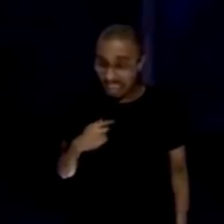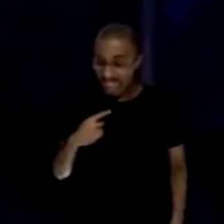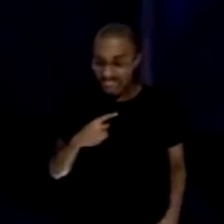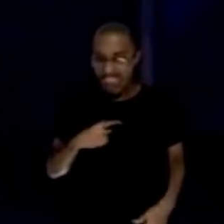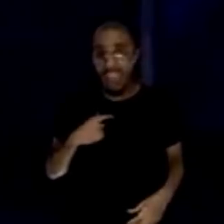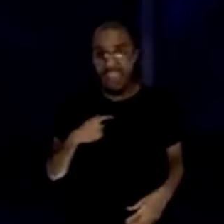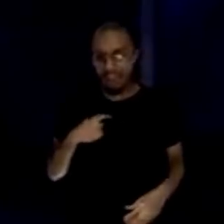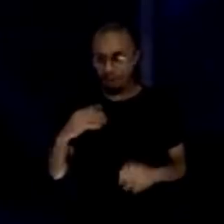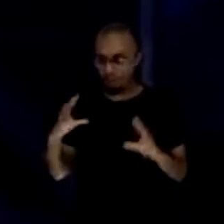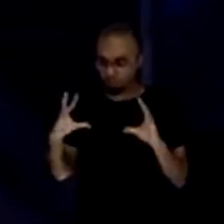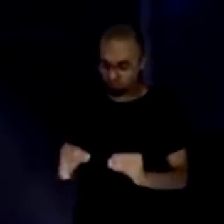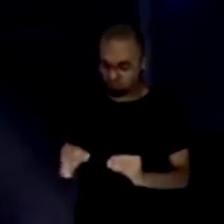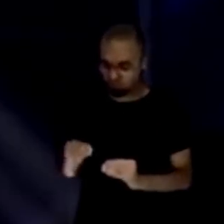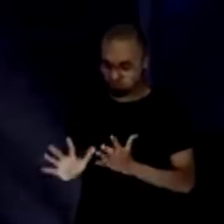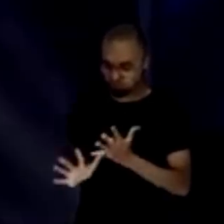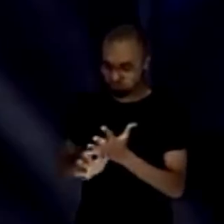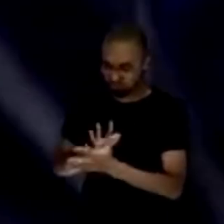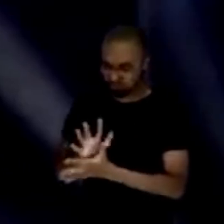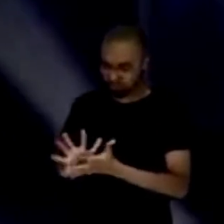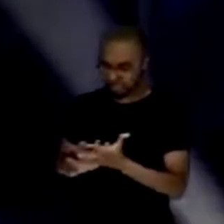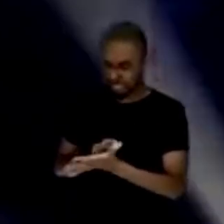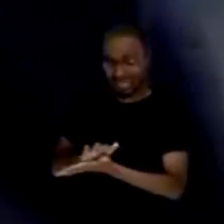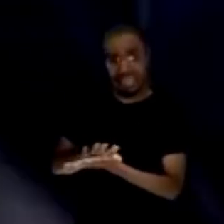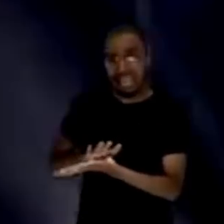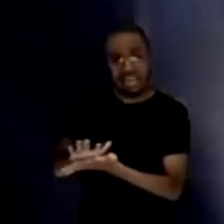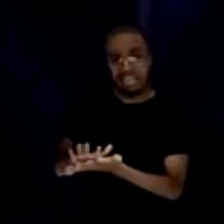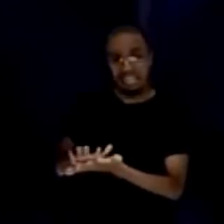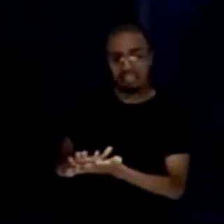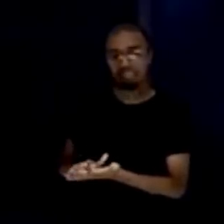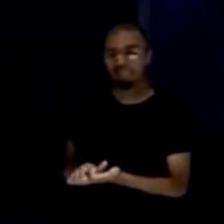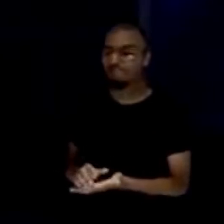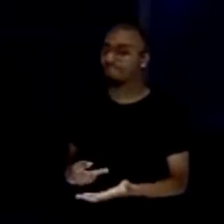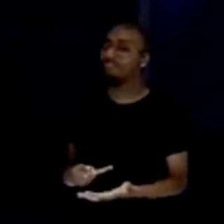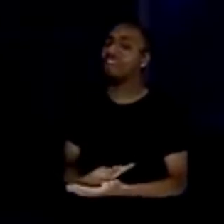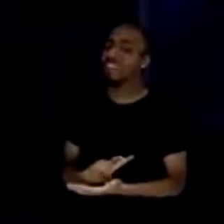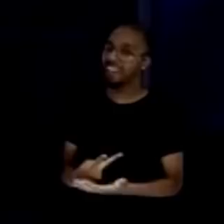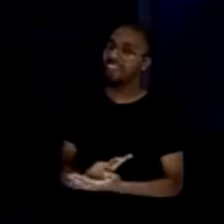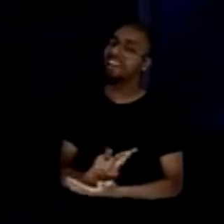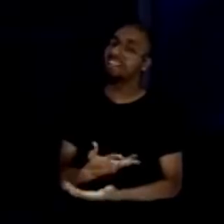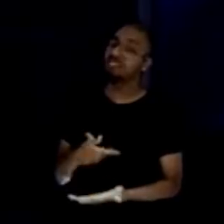Deus nunca disse que para eu falar eu precisaria ter força.